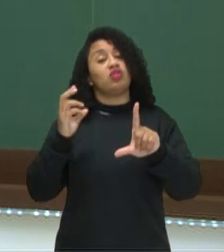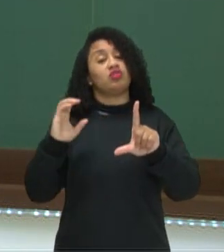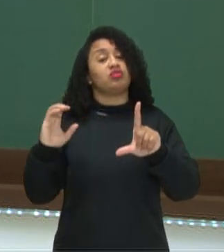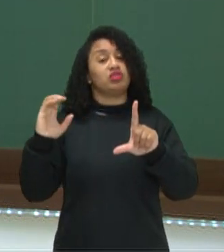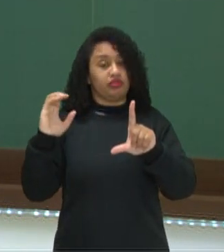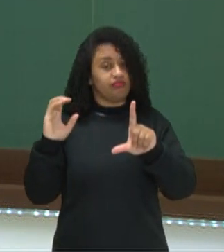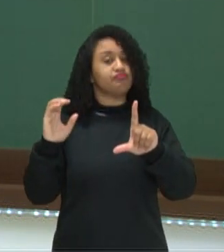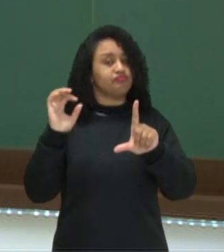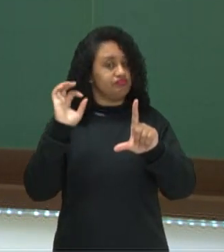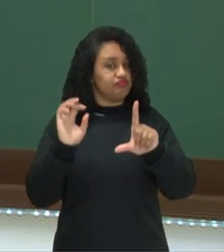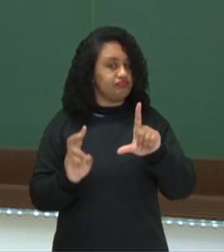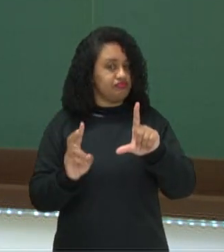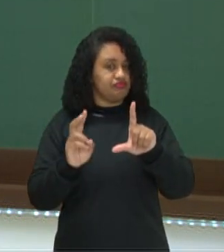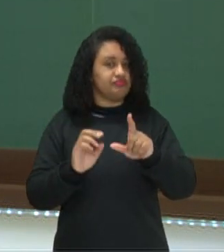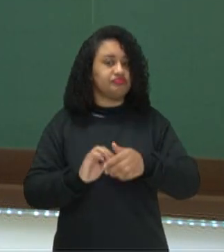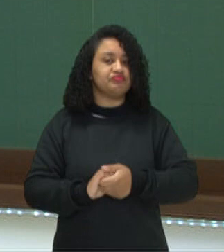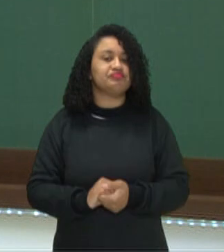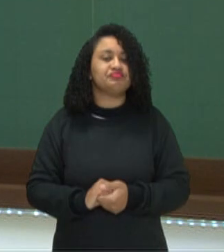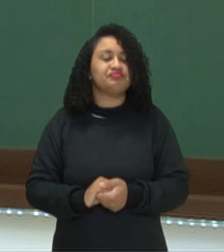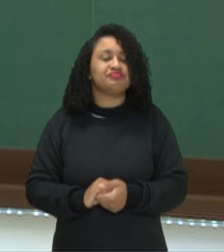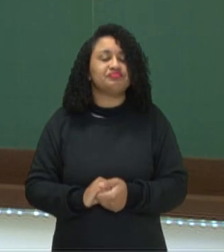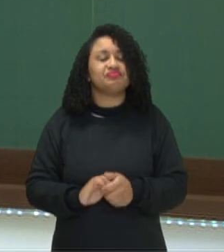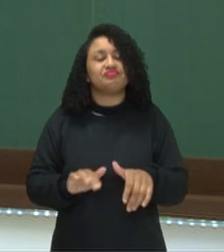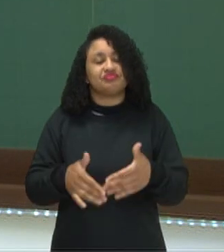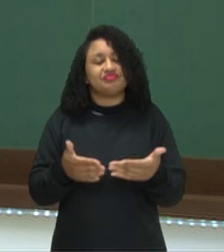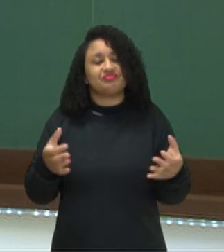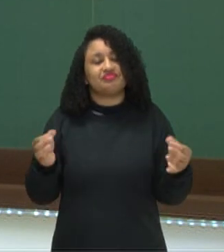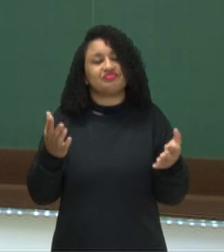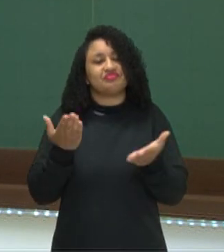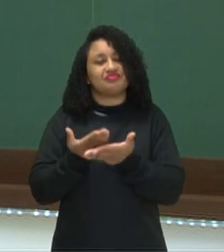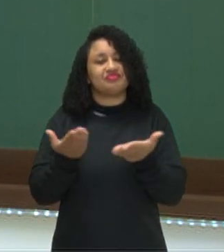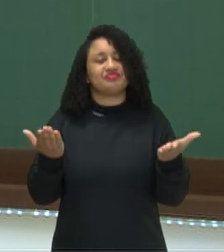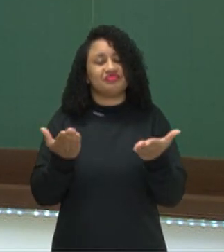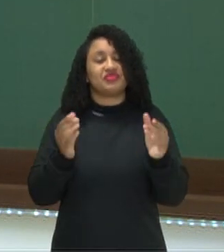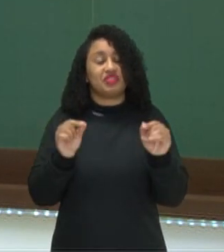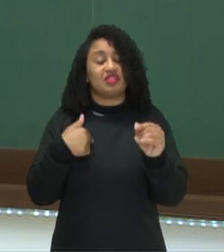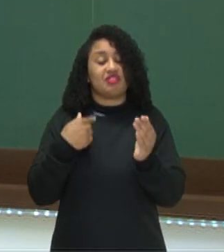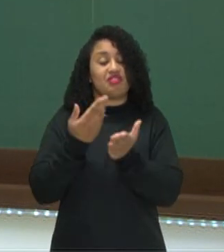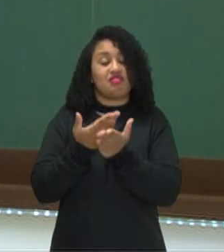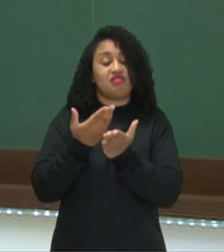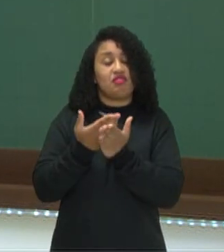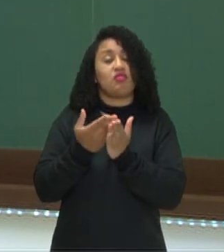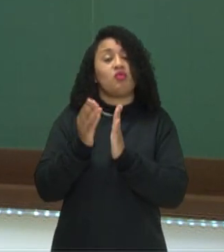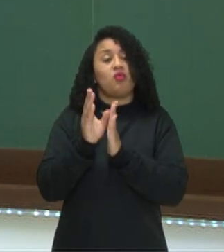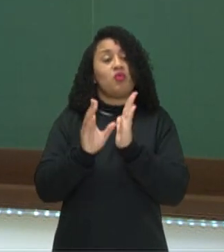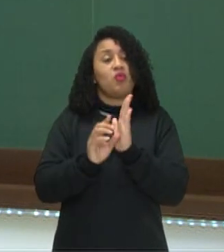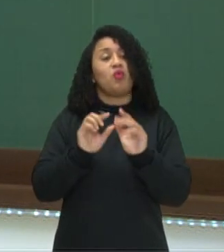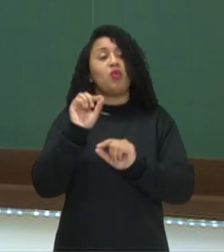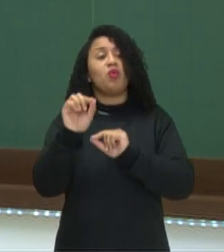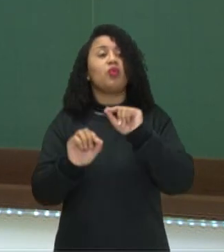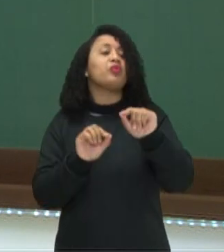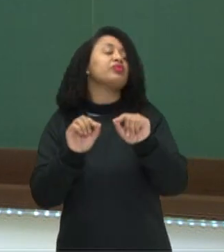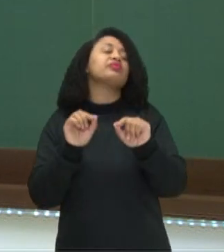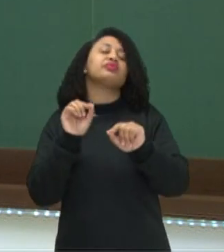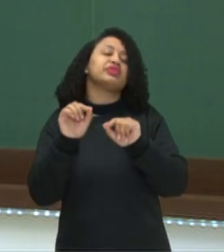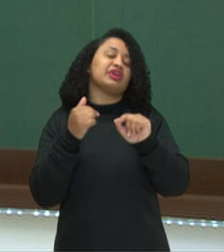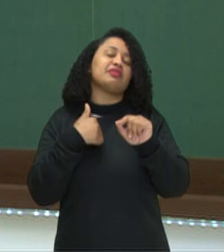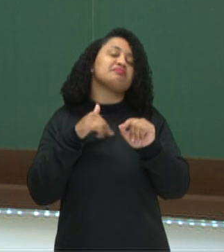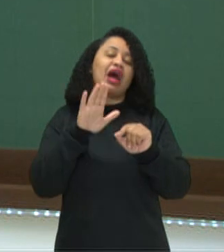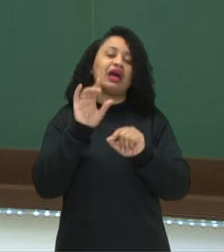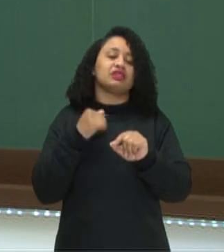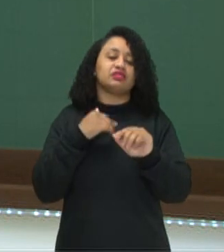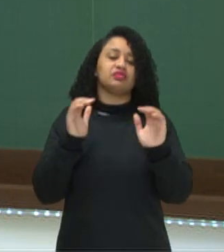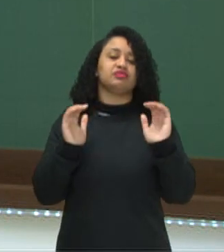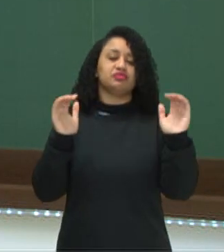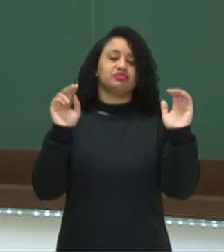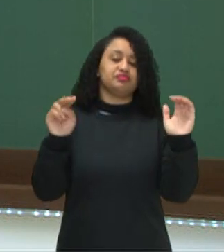C. Então, é isso, pessoal. Nessa aula, nós vimos um pouquinho mais sobre a